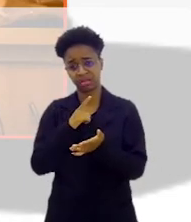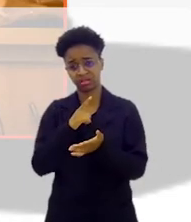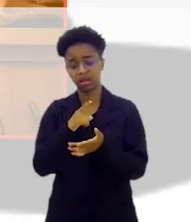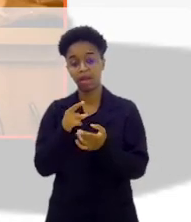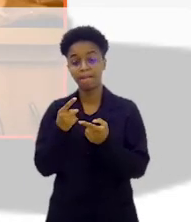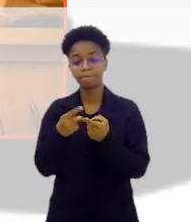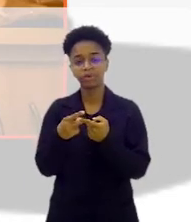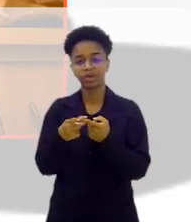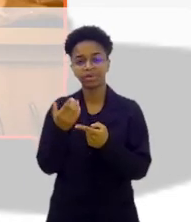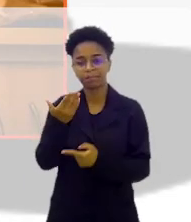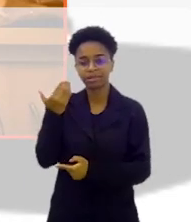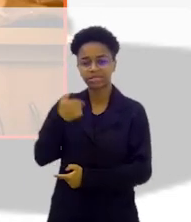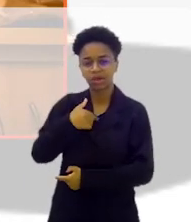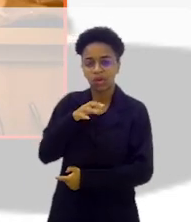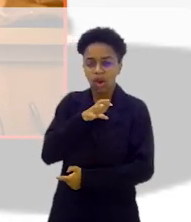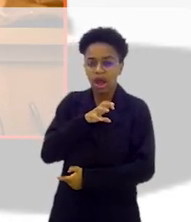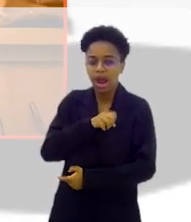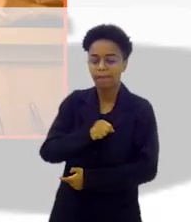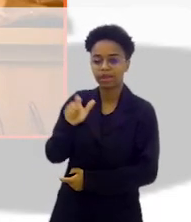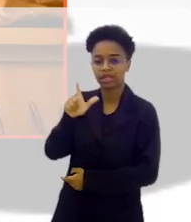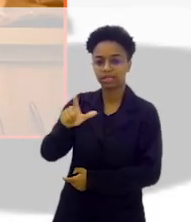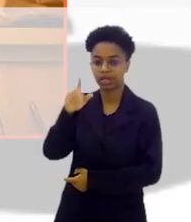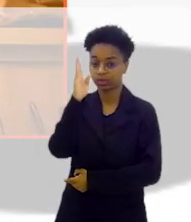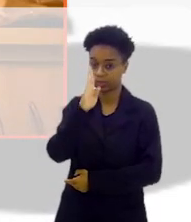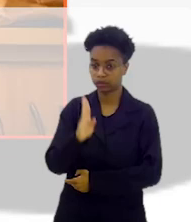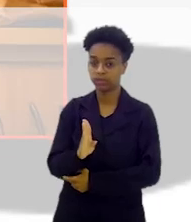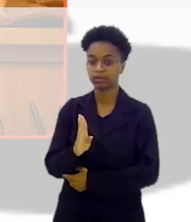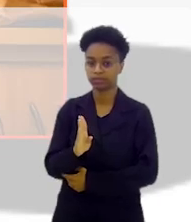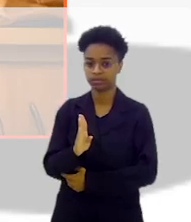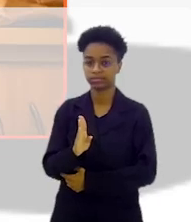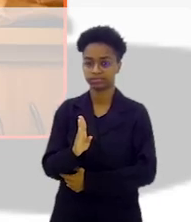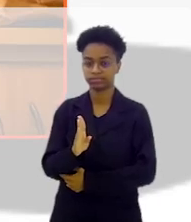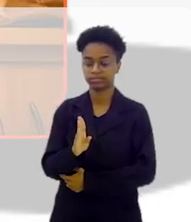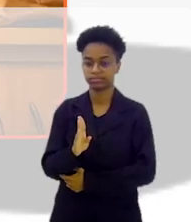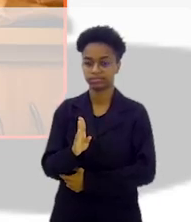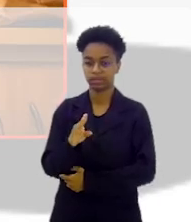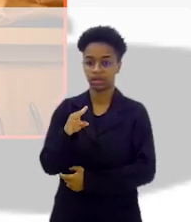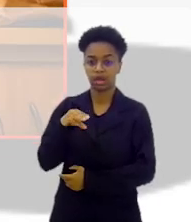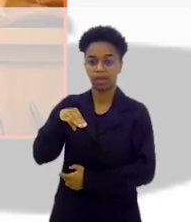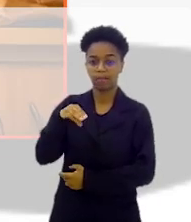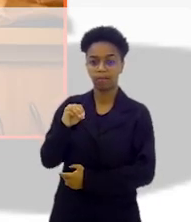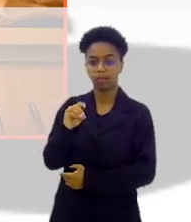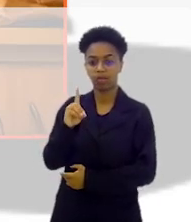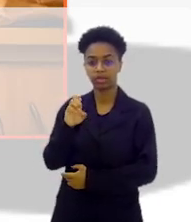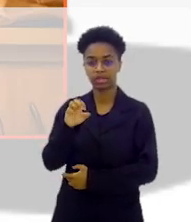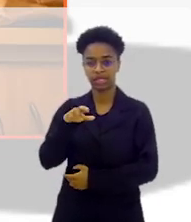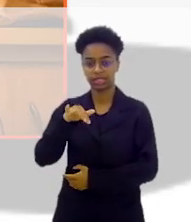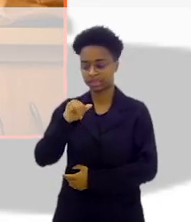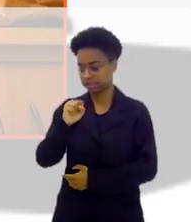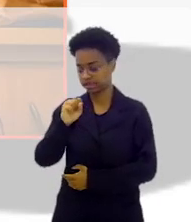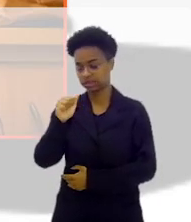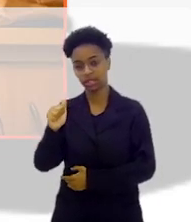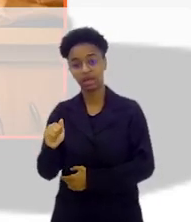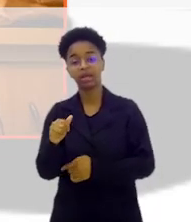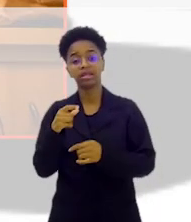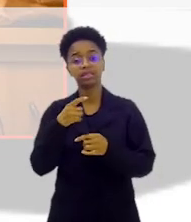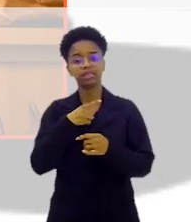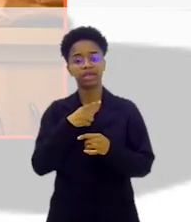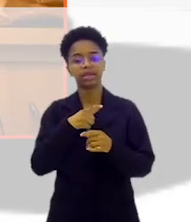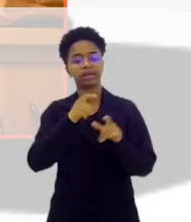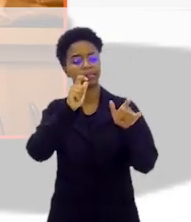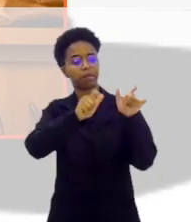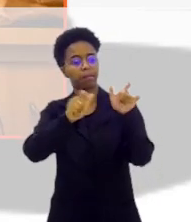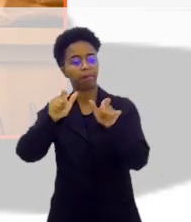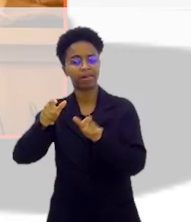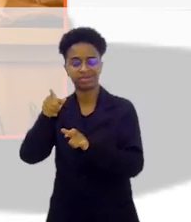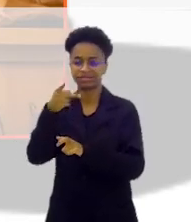Realmente é muito grande, porque eu era apaixonadíssimo pela literatura brasileira modernista, que trouxe esses